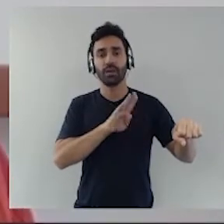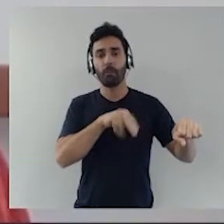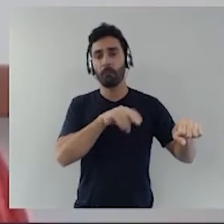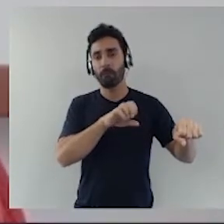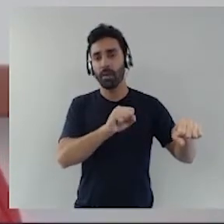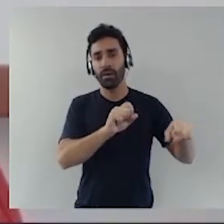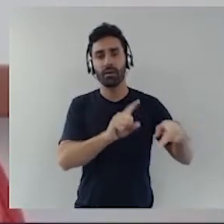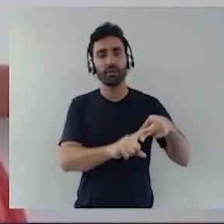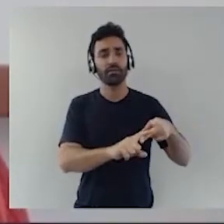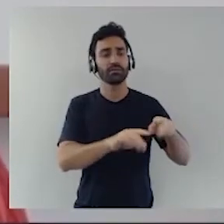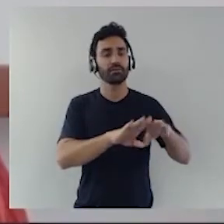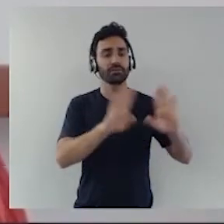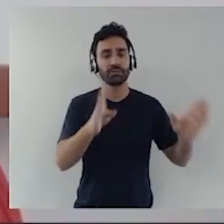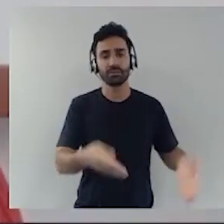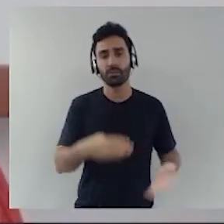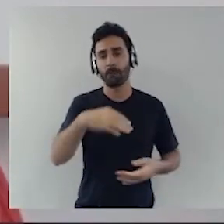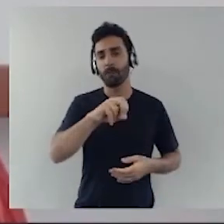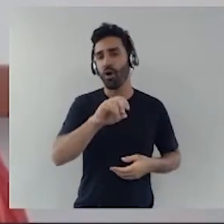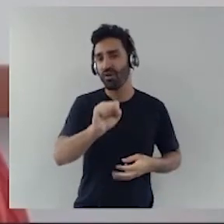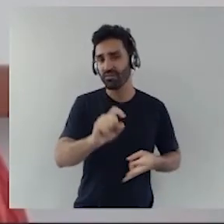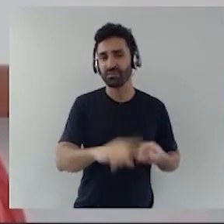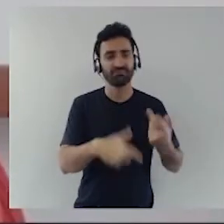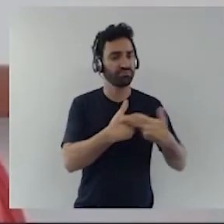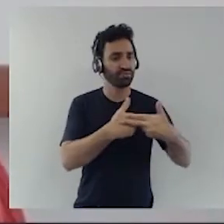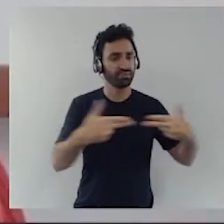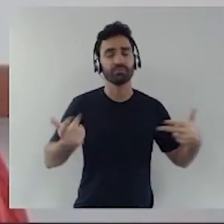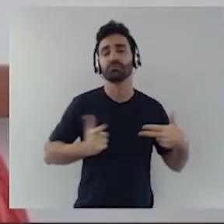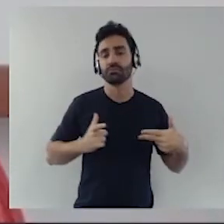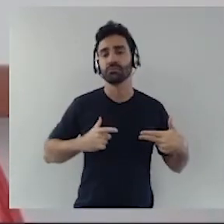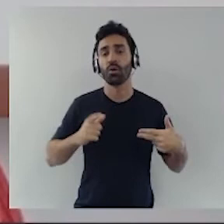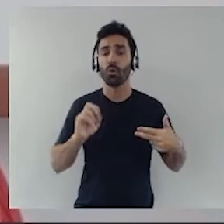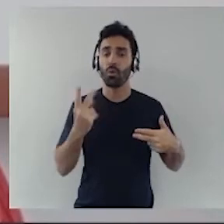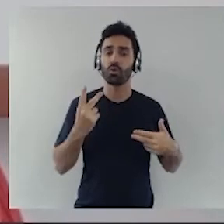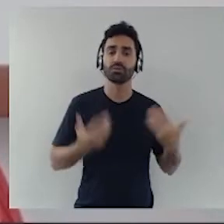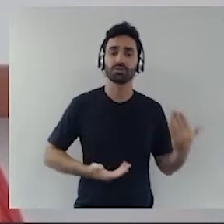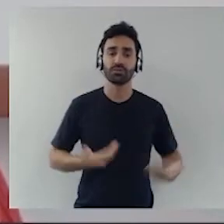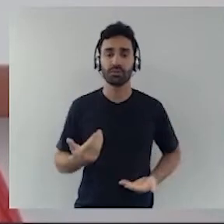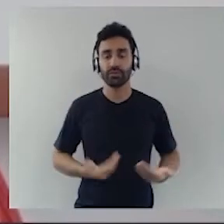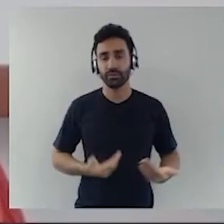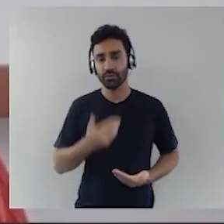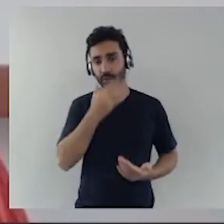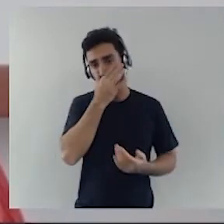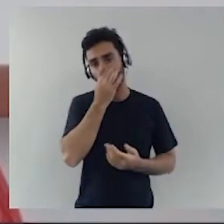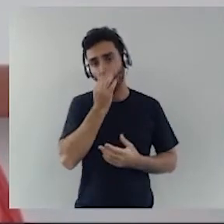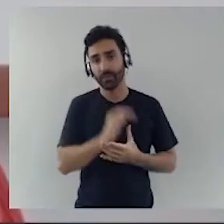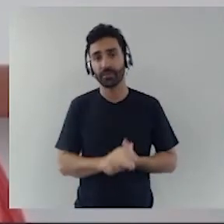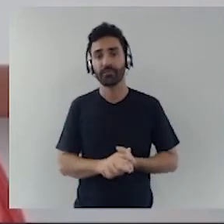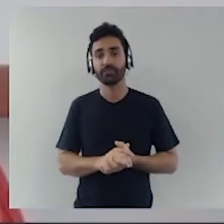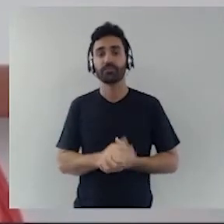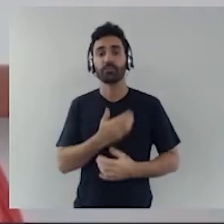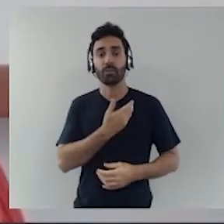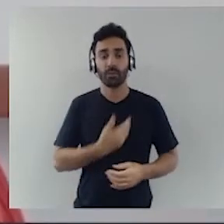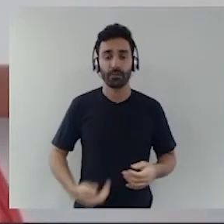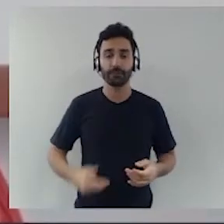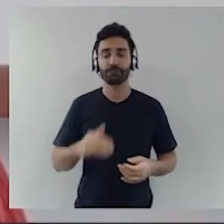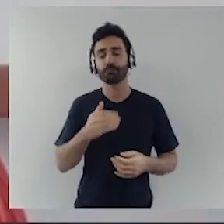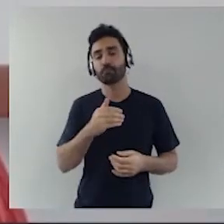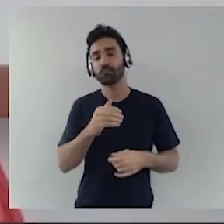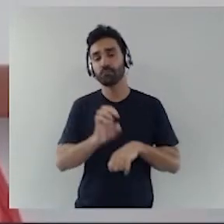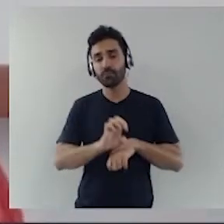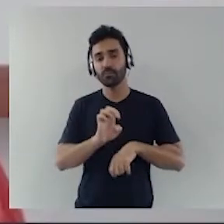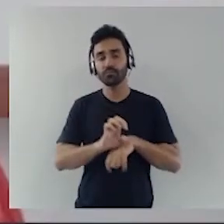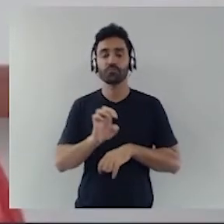móveis imóveis e também serviços a possibilidade de união estados distrito federal